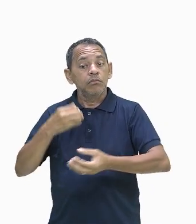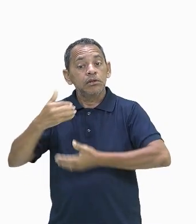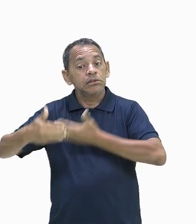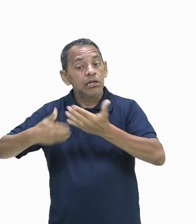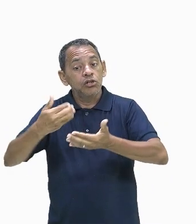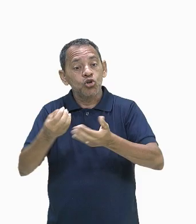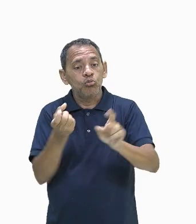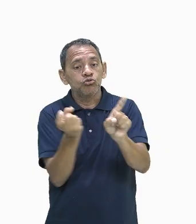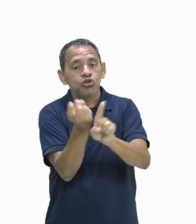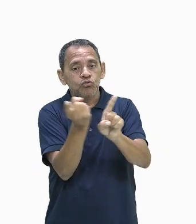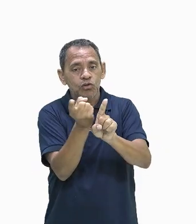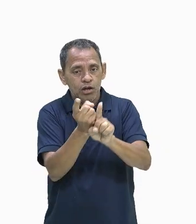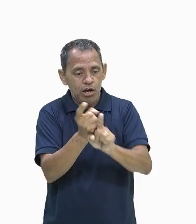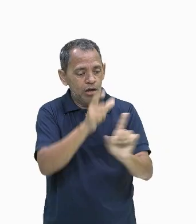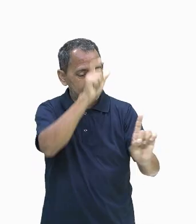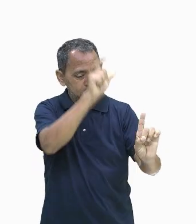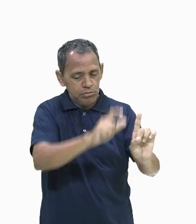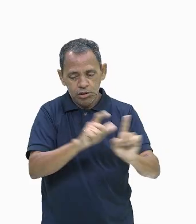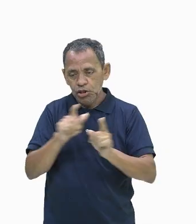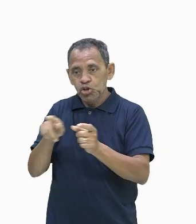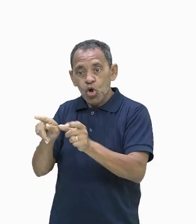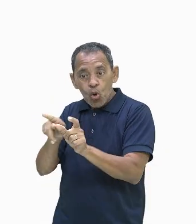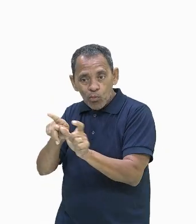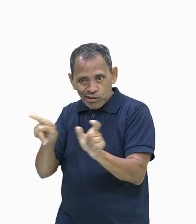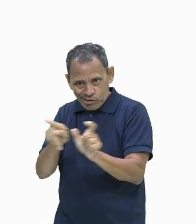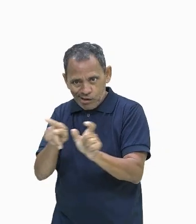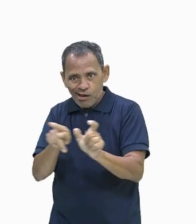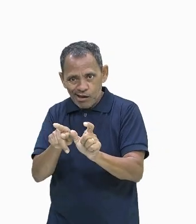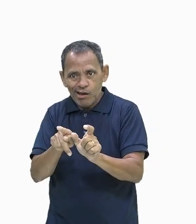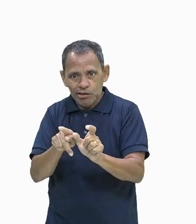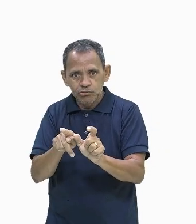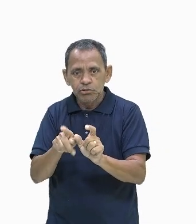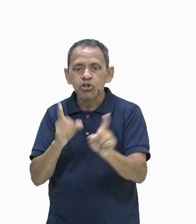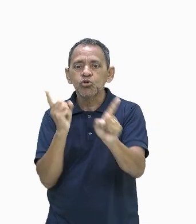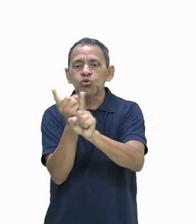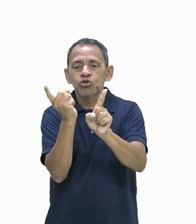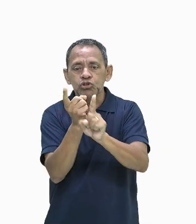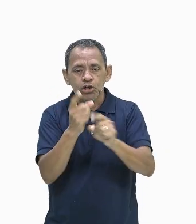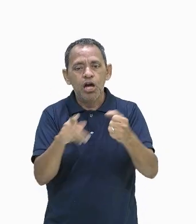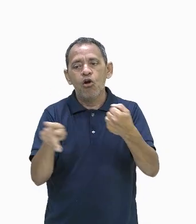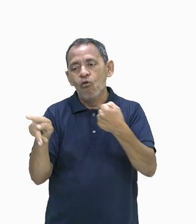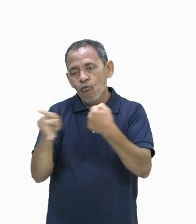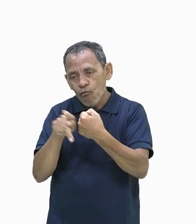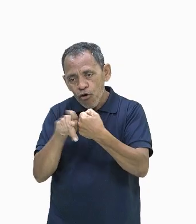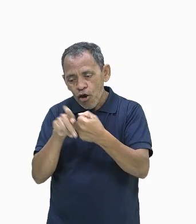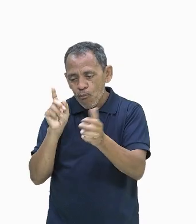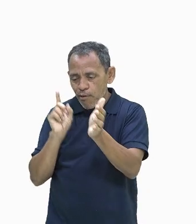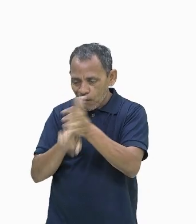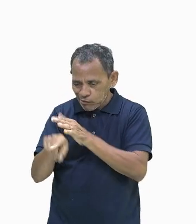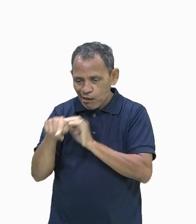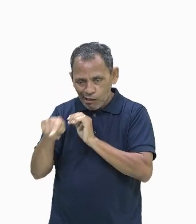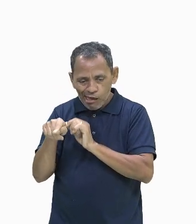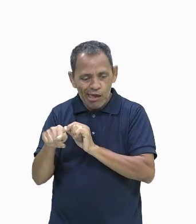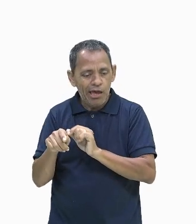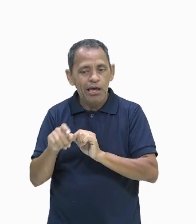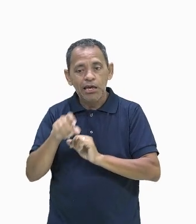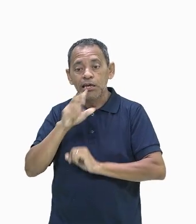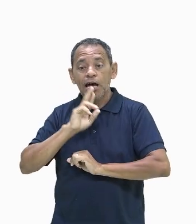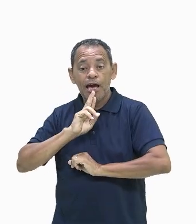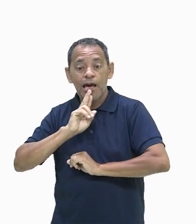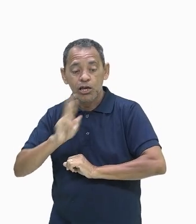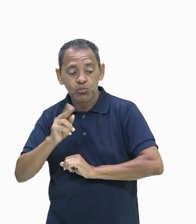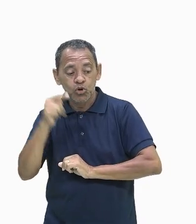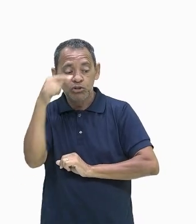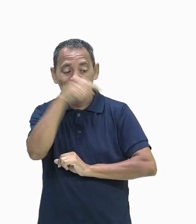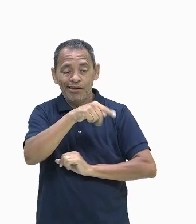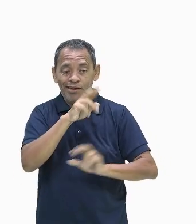do predicado, que vai ser sempre o mesmo, tá? Encontrar o verbo, perguntar para o verbo. Quando eu encontro a resposta